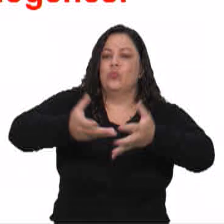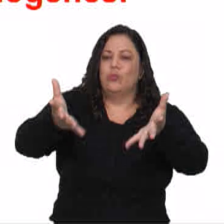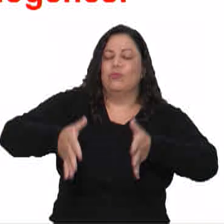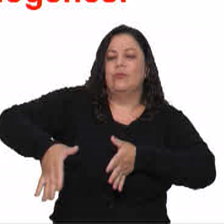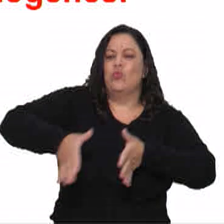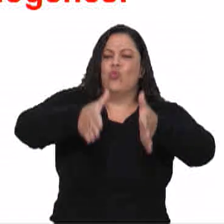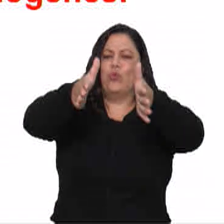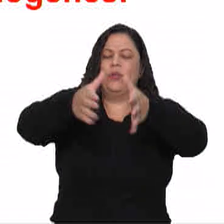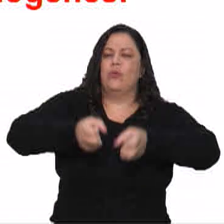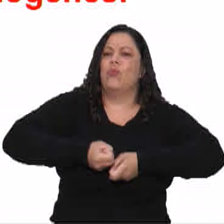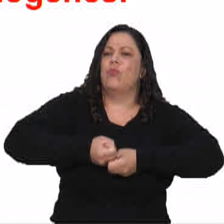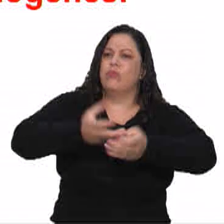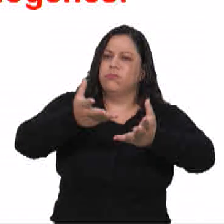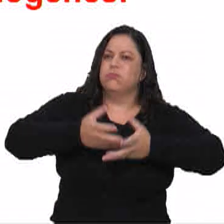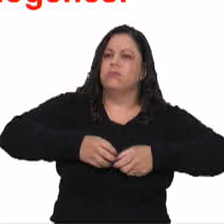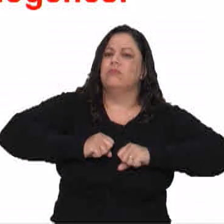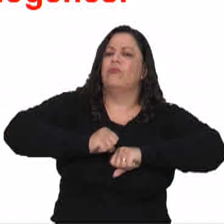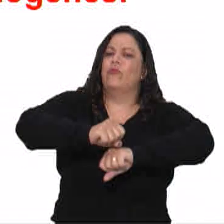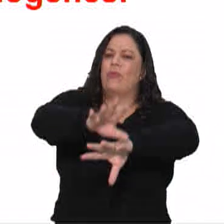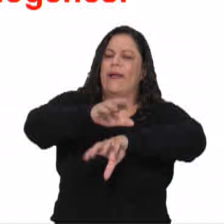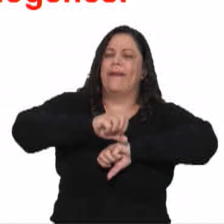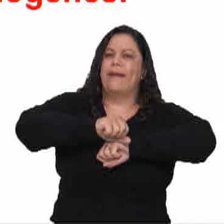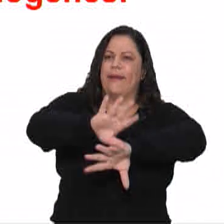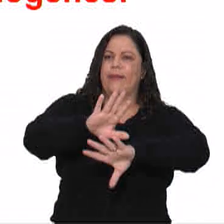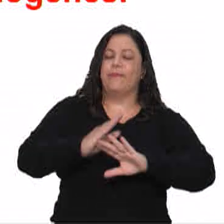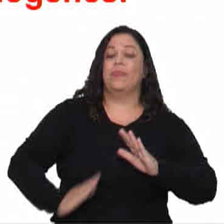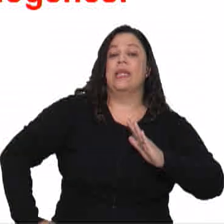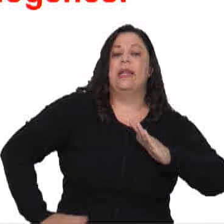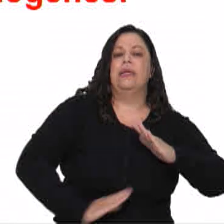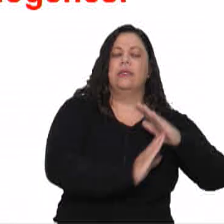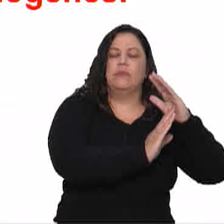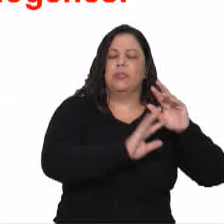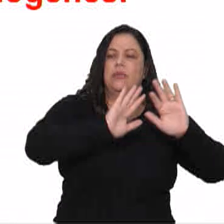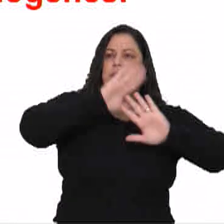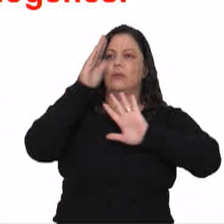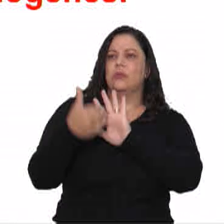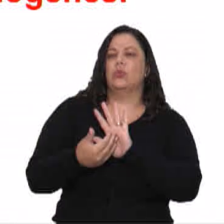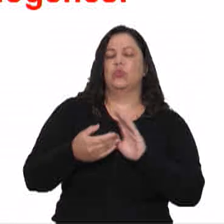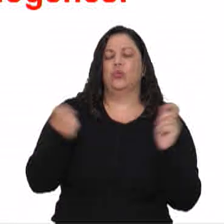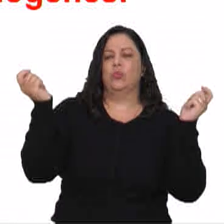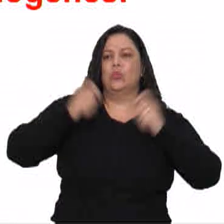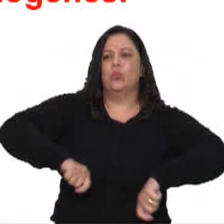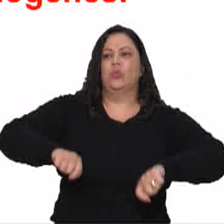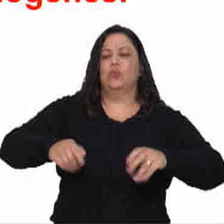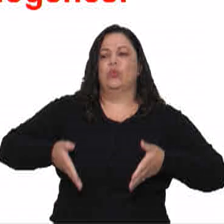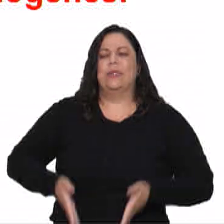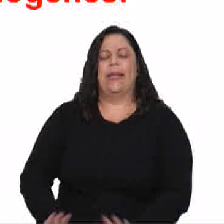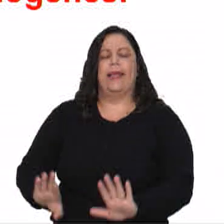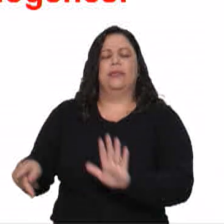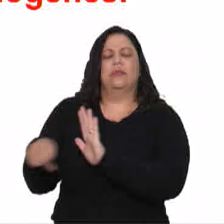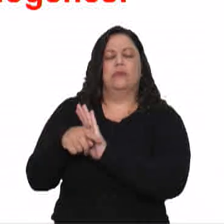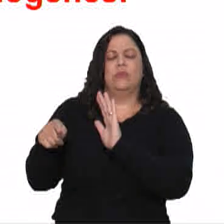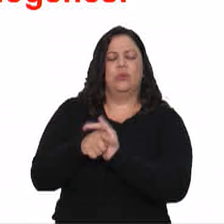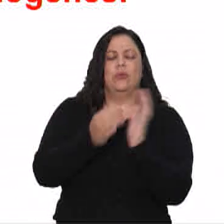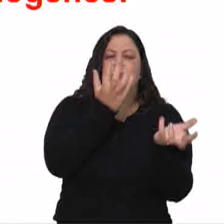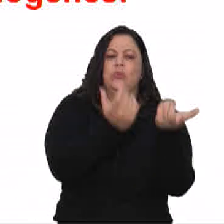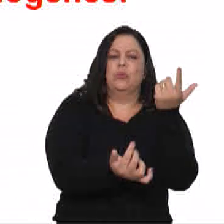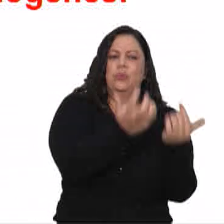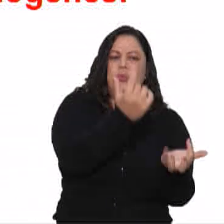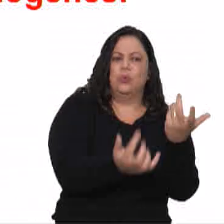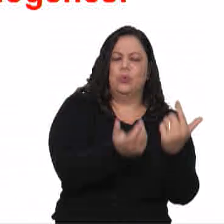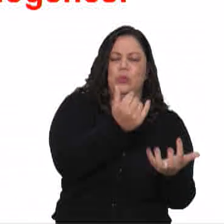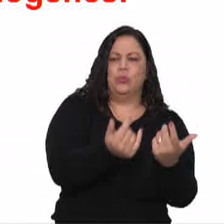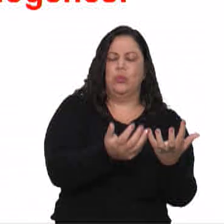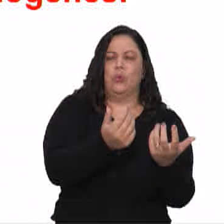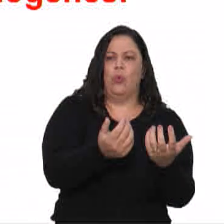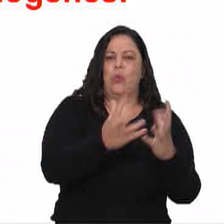Limitado é o todo e um só cosmo há. Nasce ele de fogo e de novo é por fogo